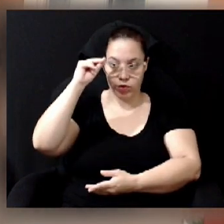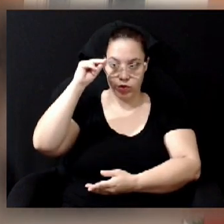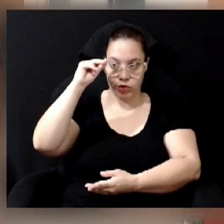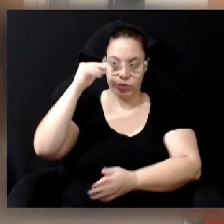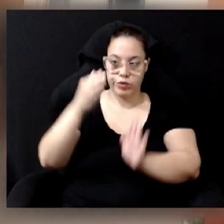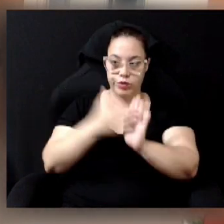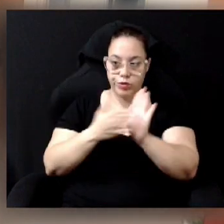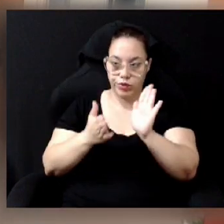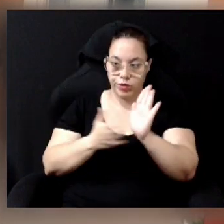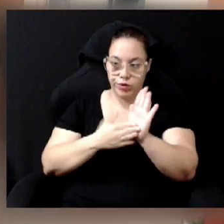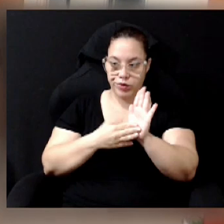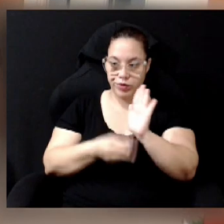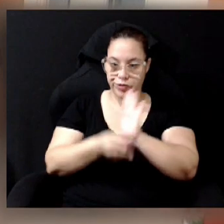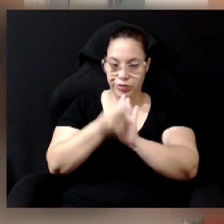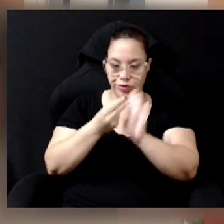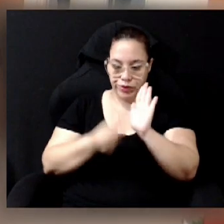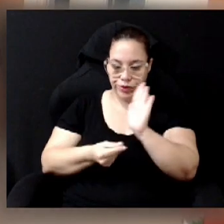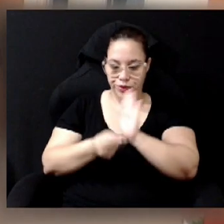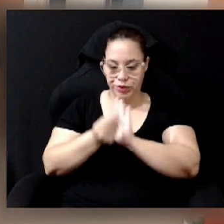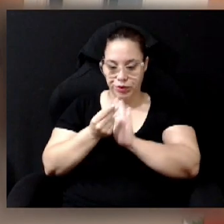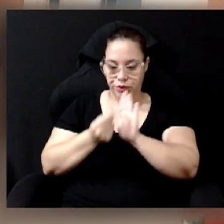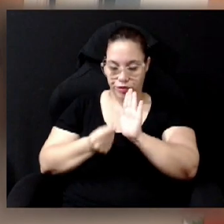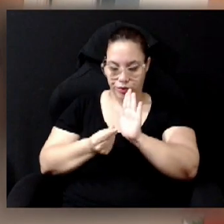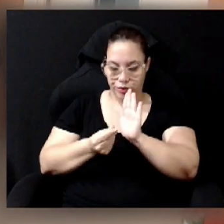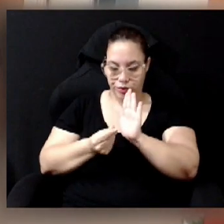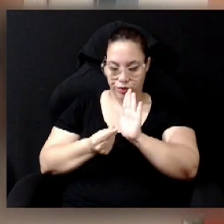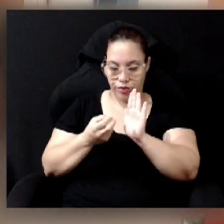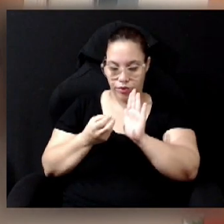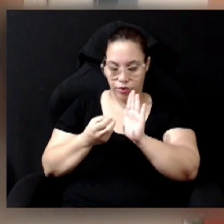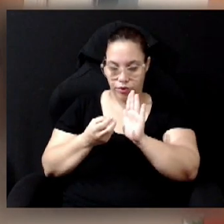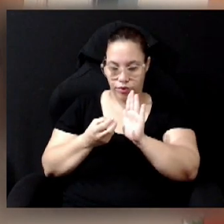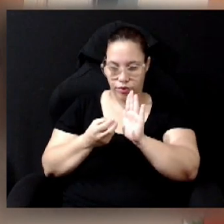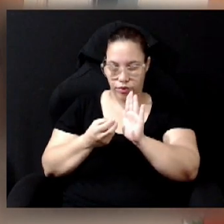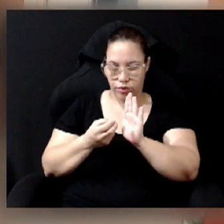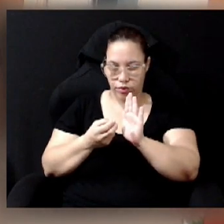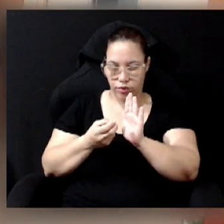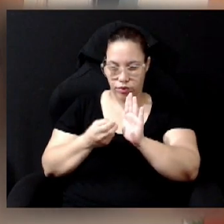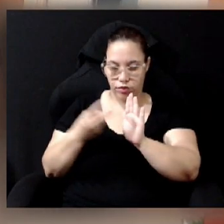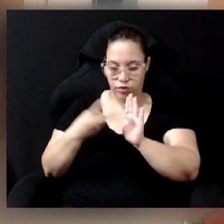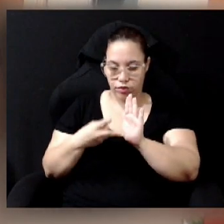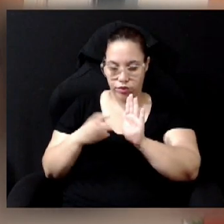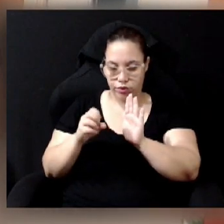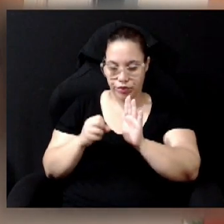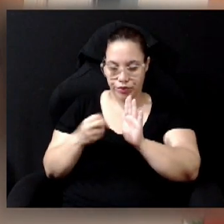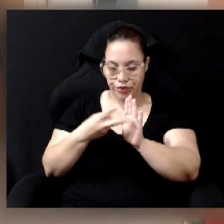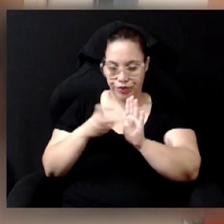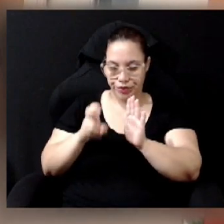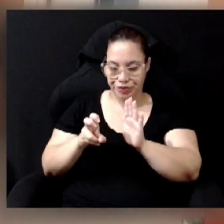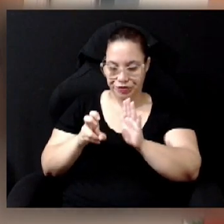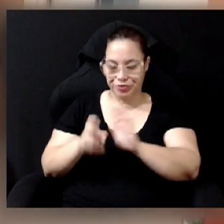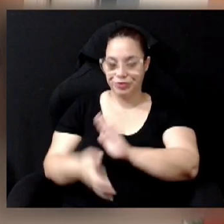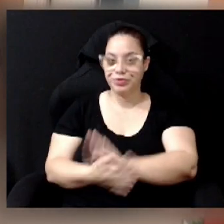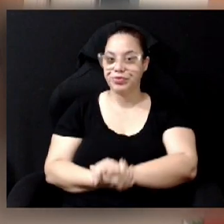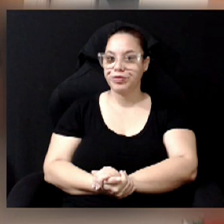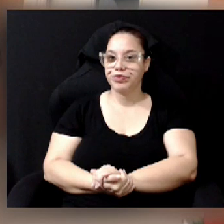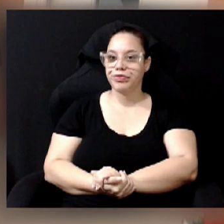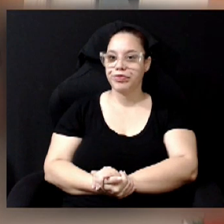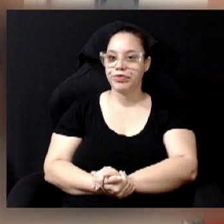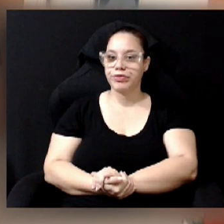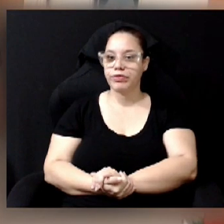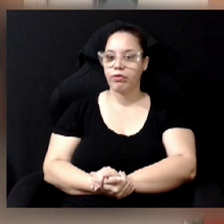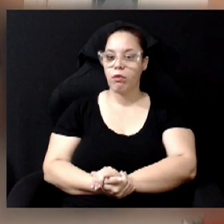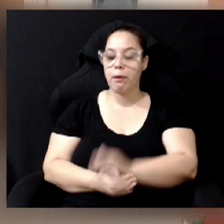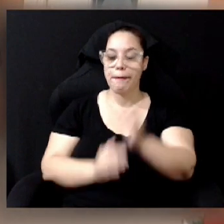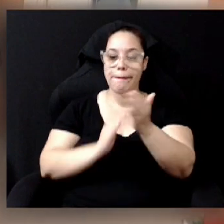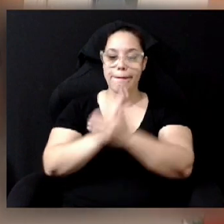o orçamento do programa do município de Campinas do exercício de 2025. O parecer favorável